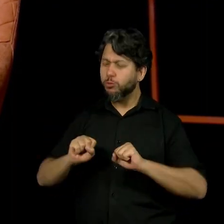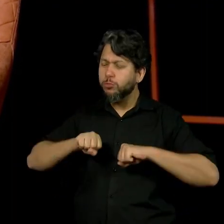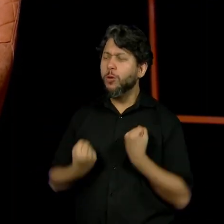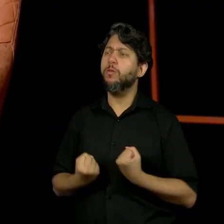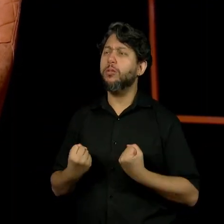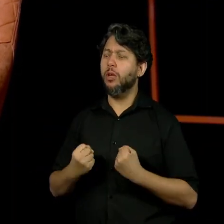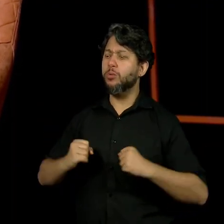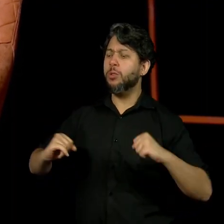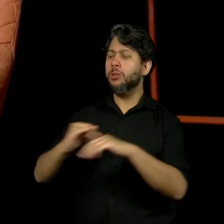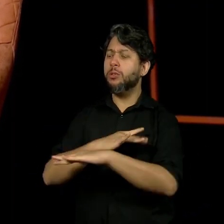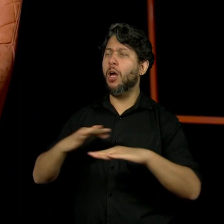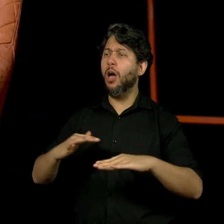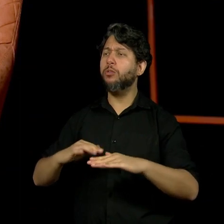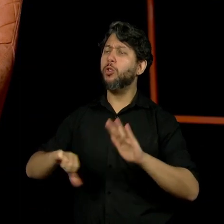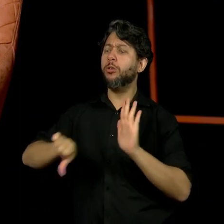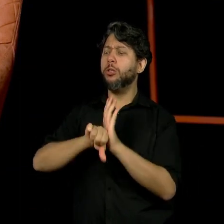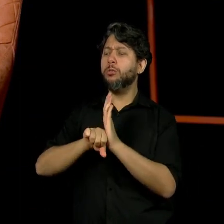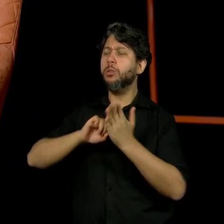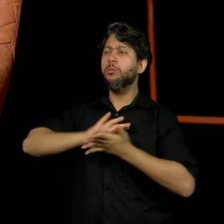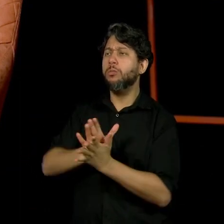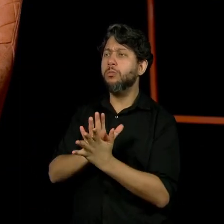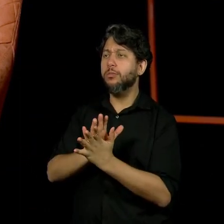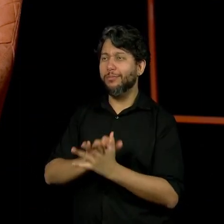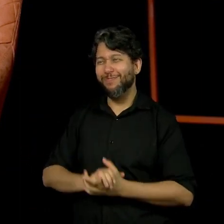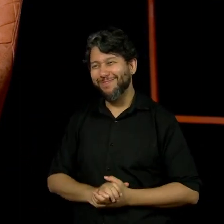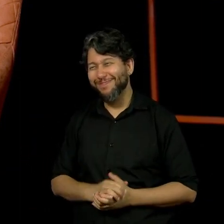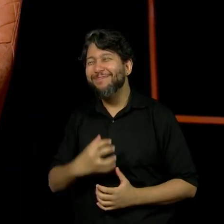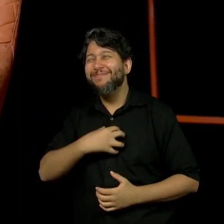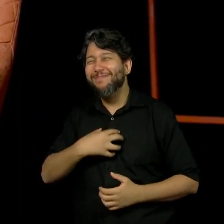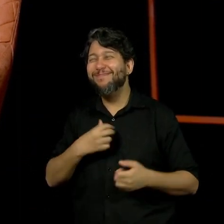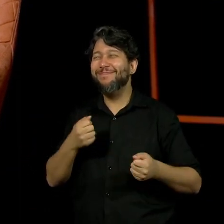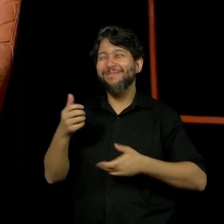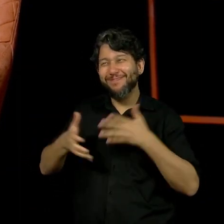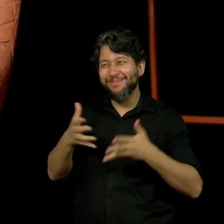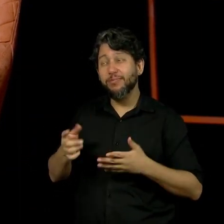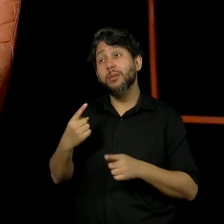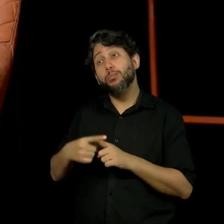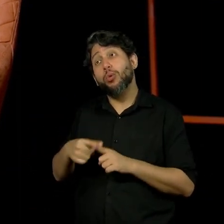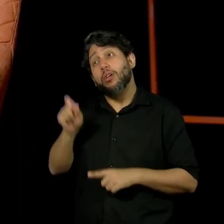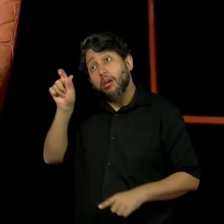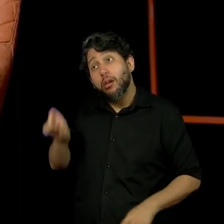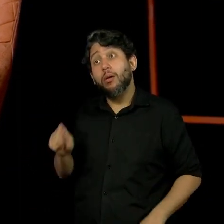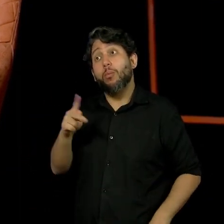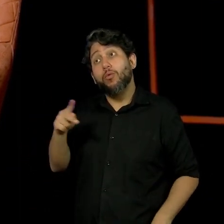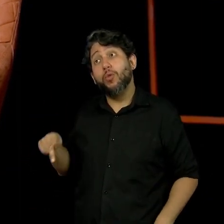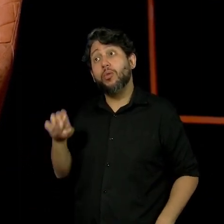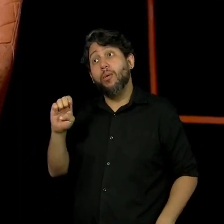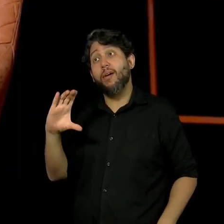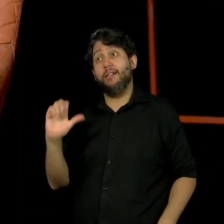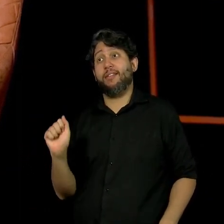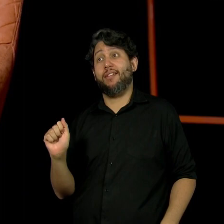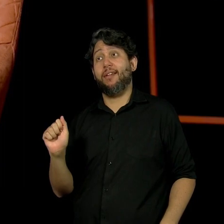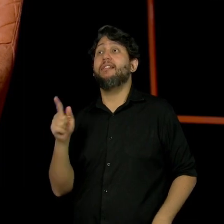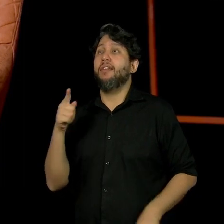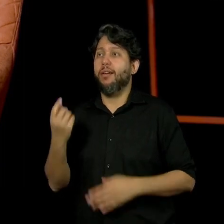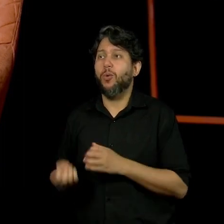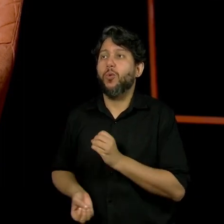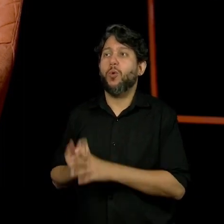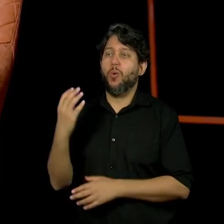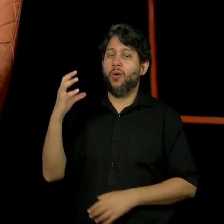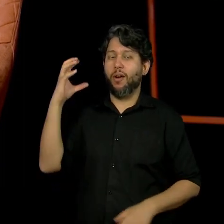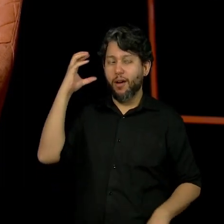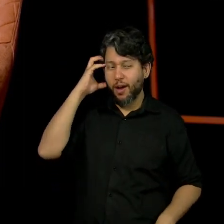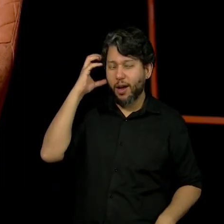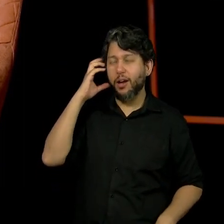né? Esse é Leonardo de Castro, mas André Casquel Madri, que era professor na ECA também, um dos fundadores da rádio. E eles eram